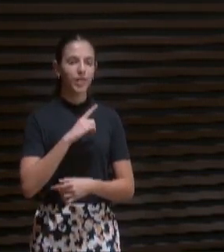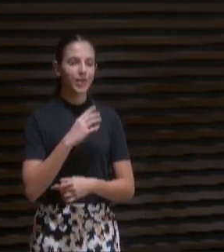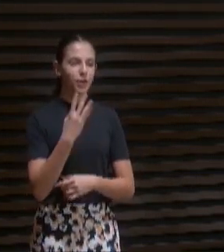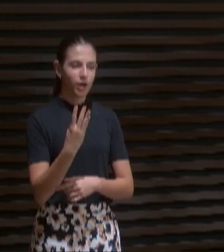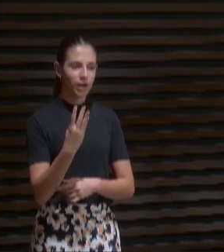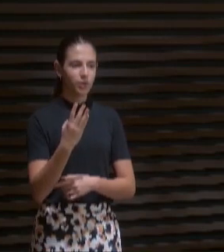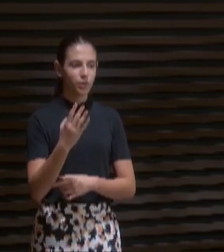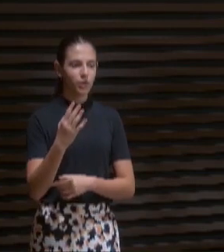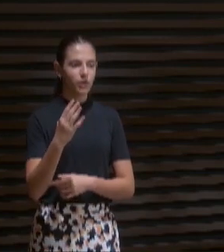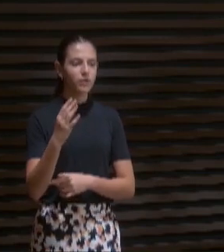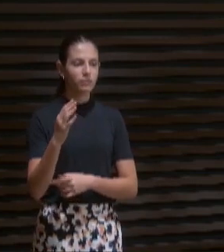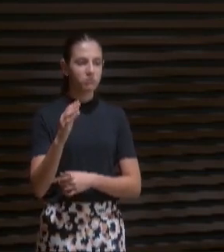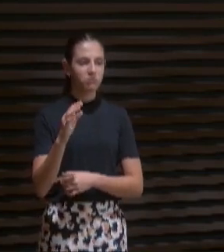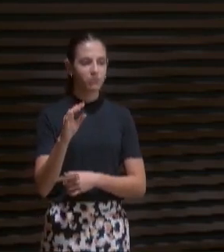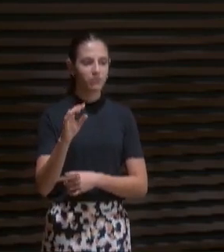gafanhotos.